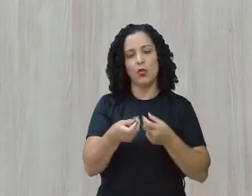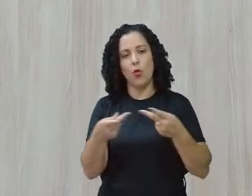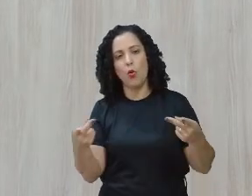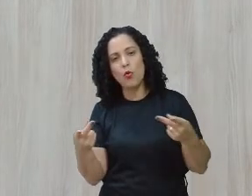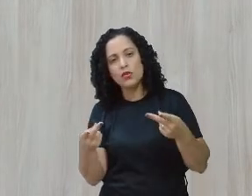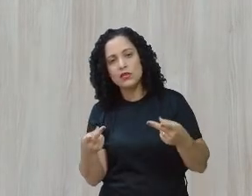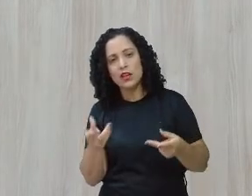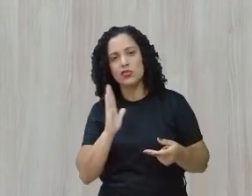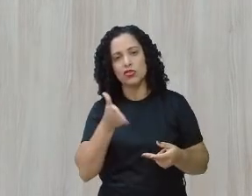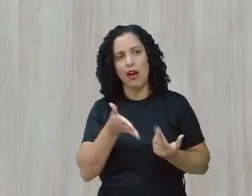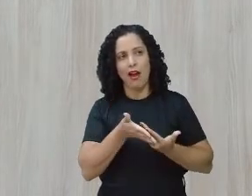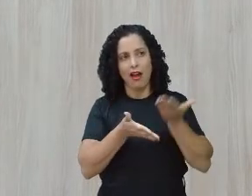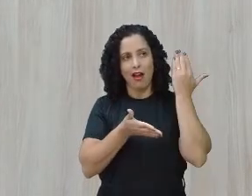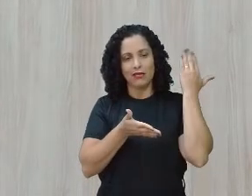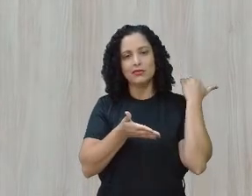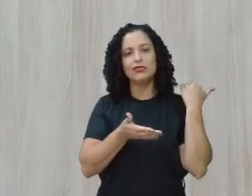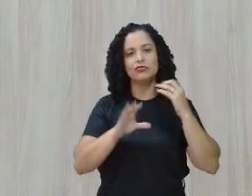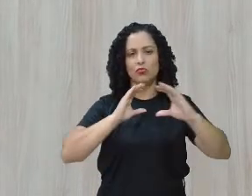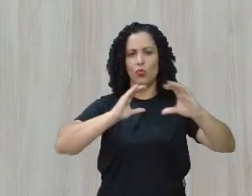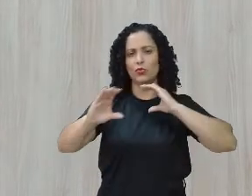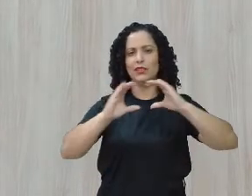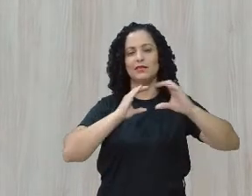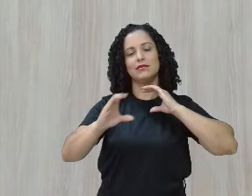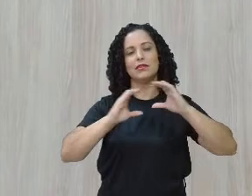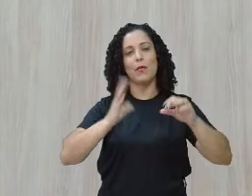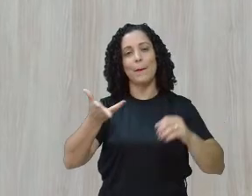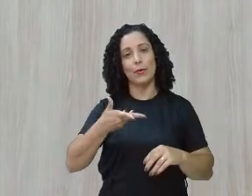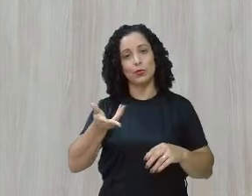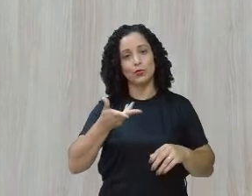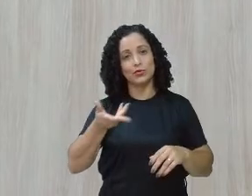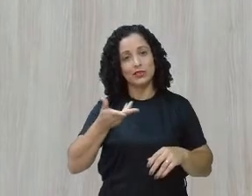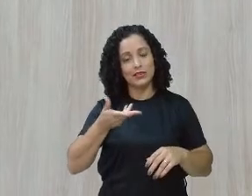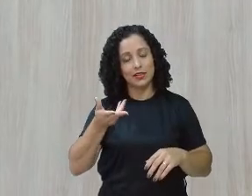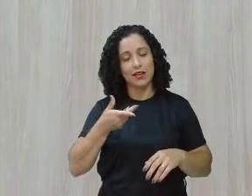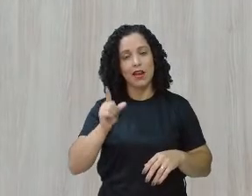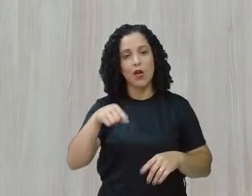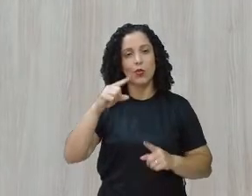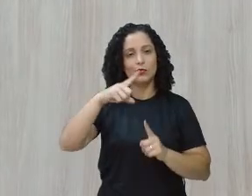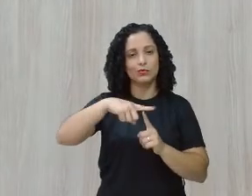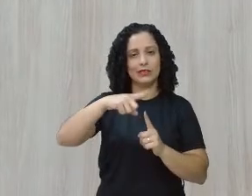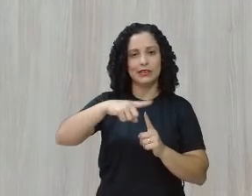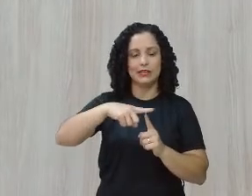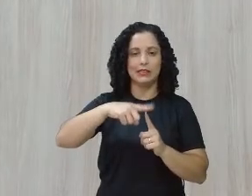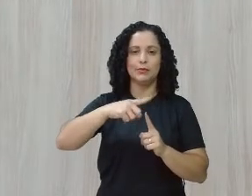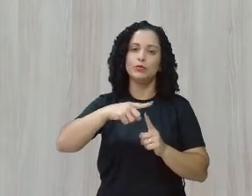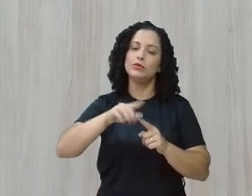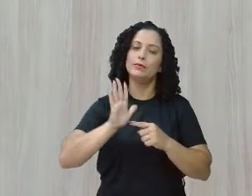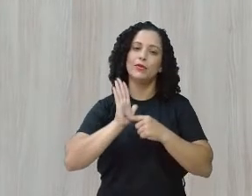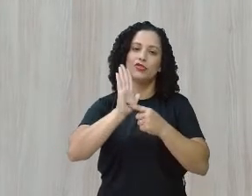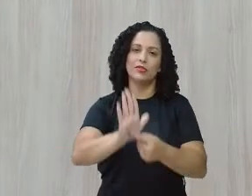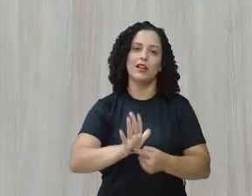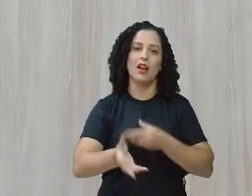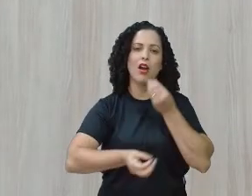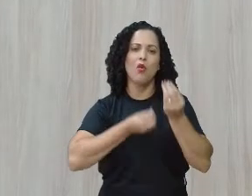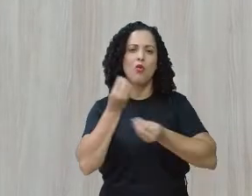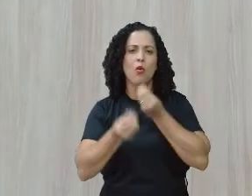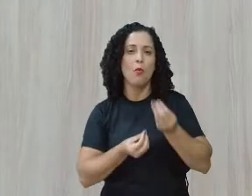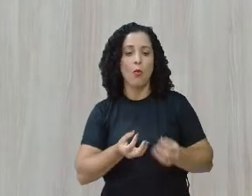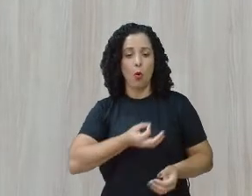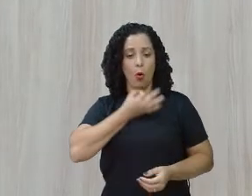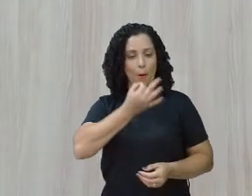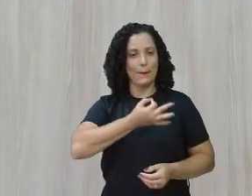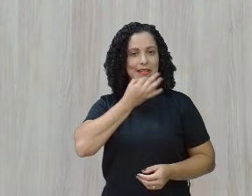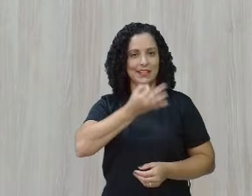produzida pelos meios de comunicação, tá certo? É uma forma de expressar a sua opinião, o